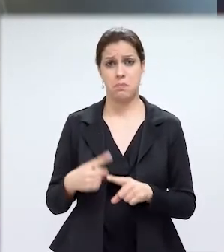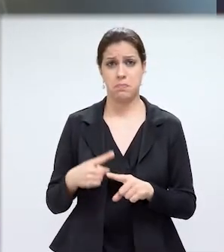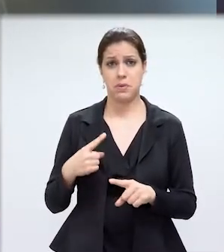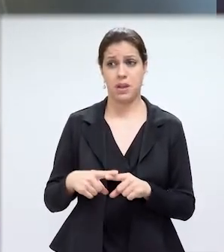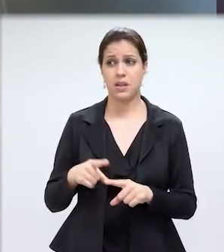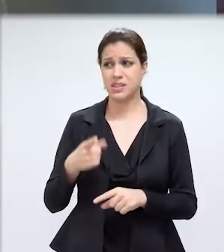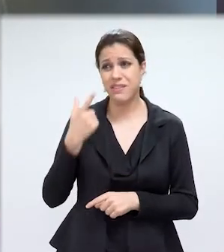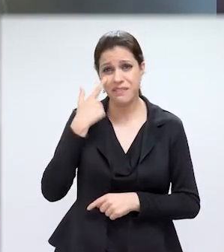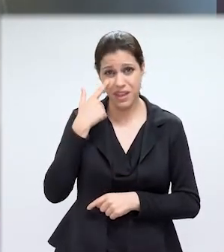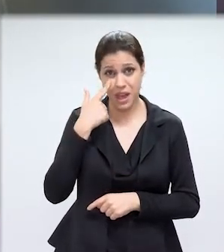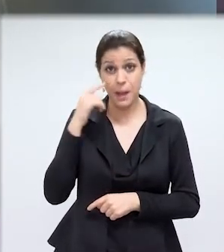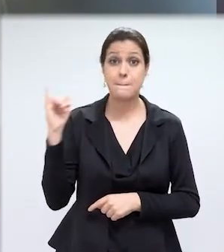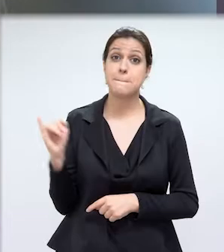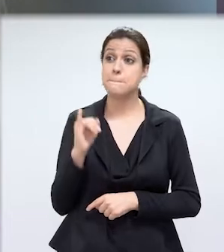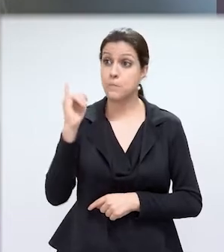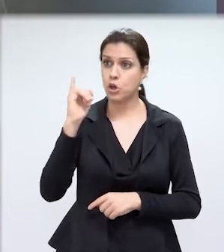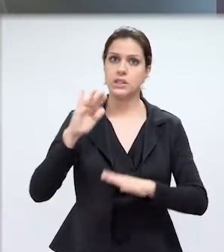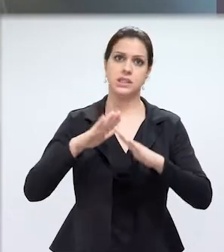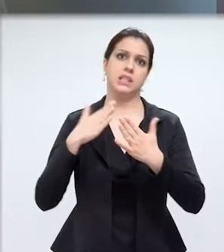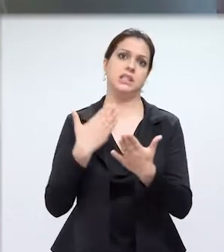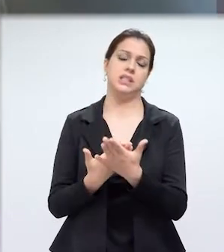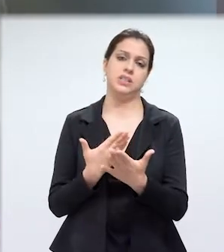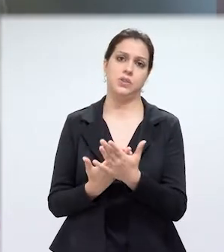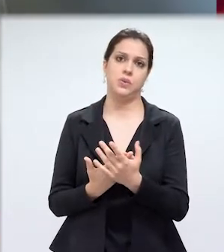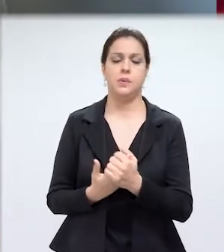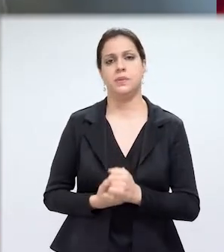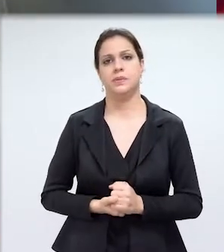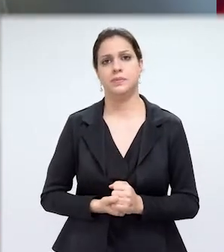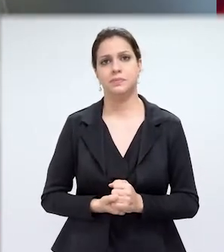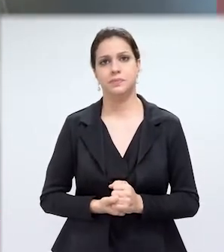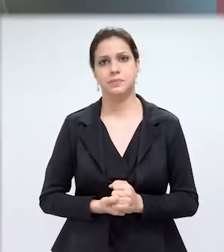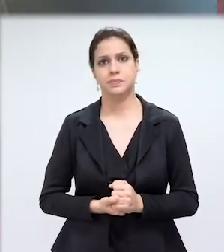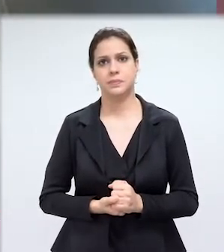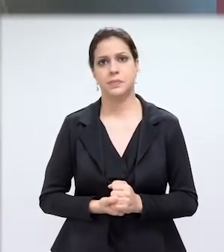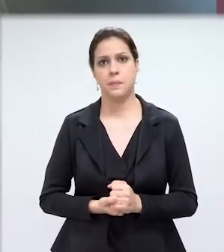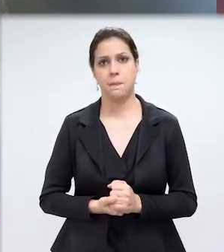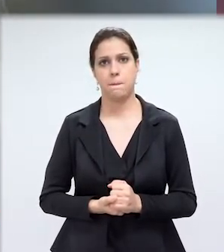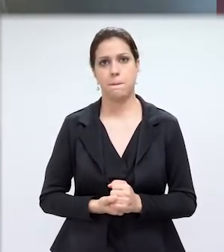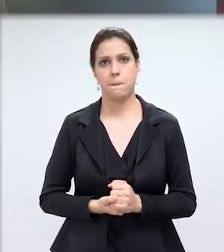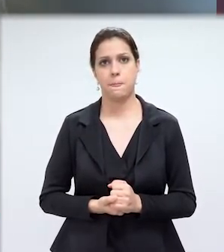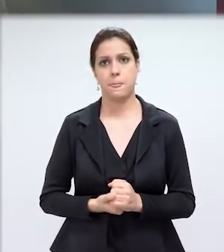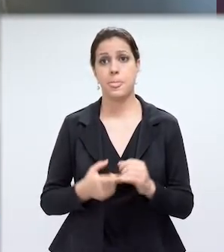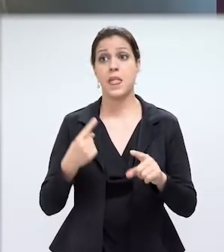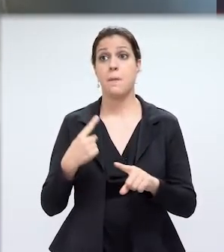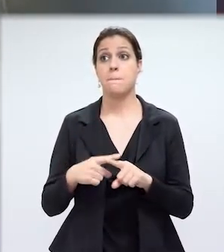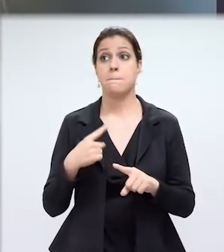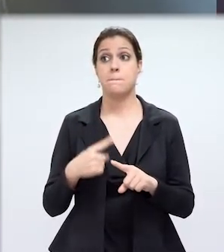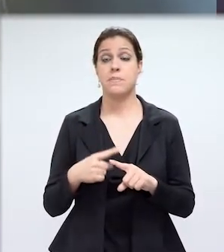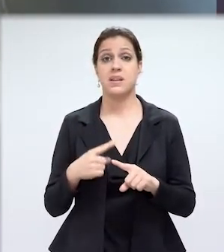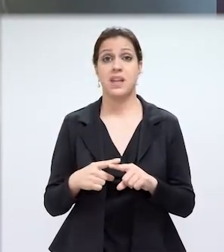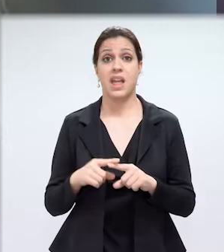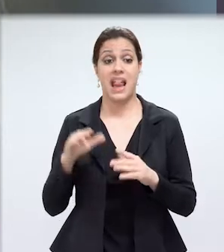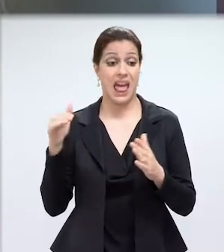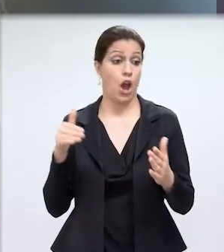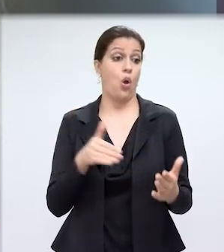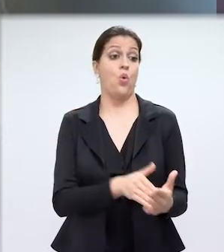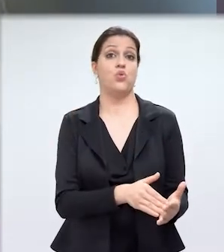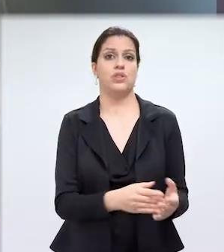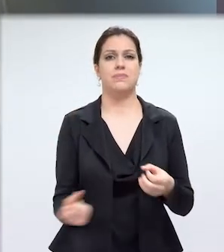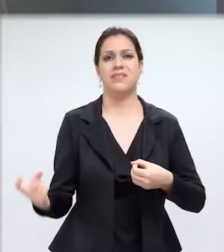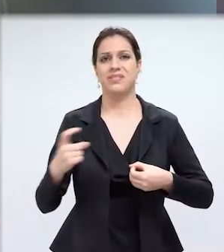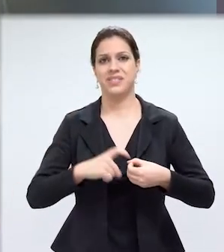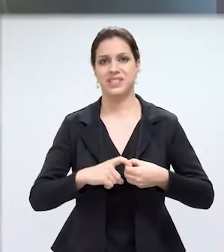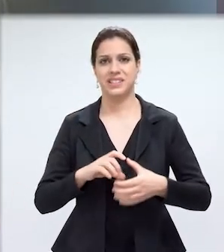Porque você vê a importância da escola, né? Tanto que ela é